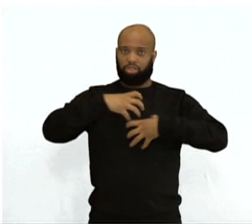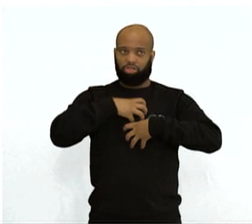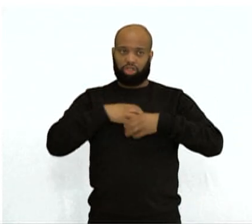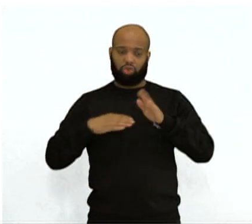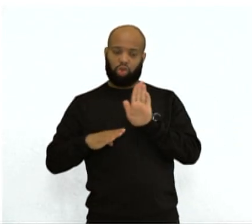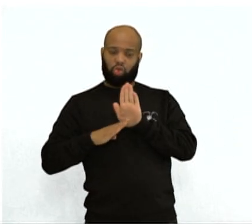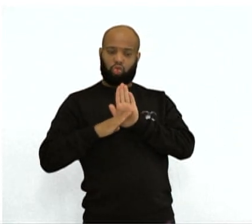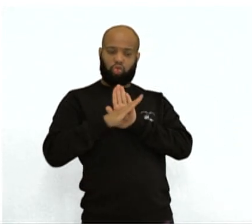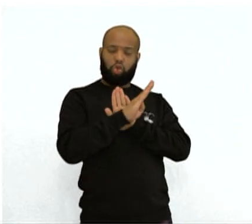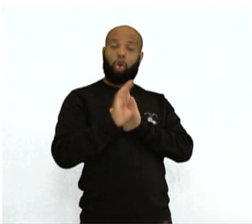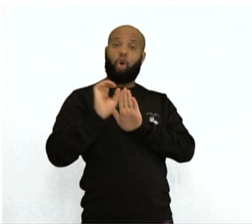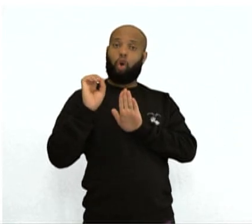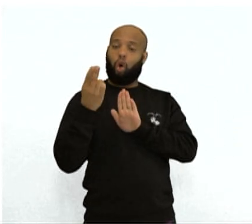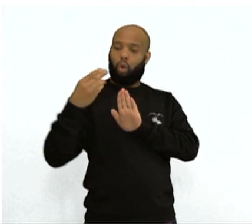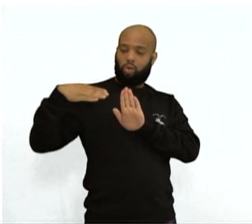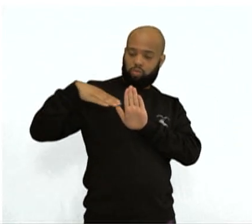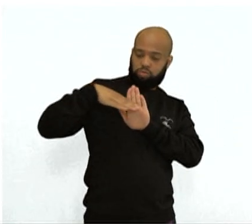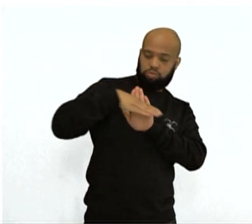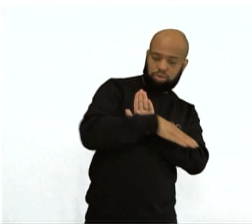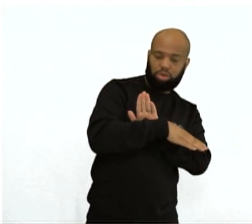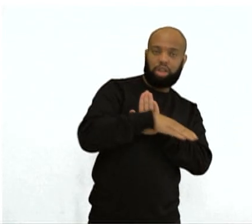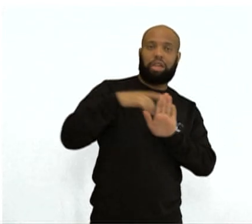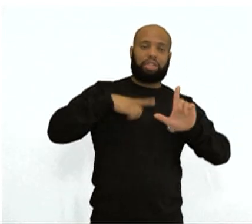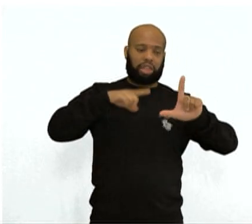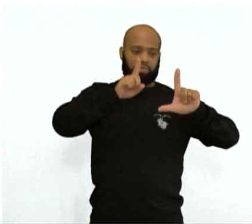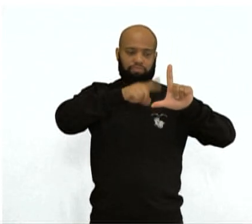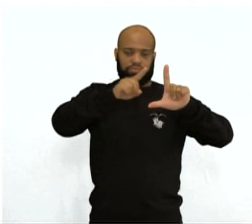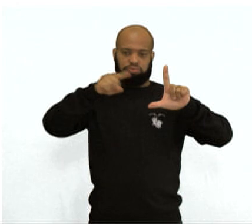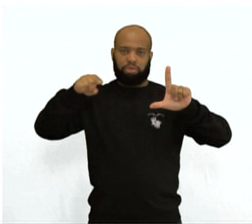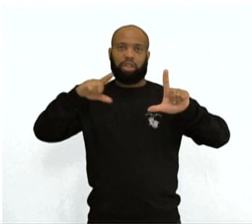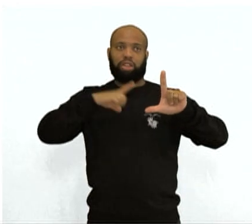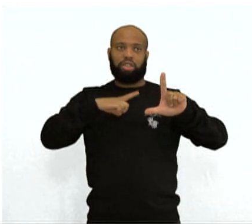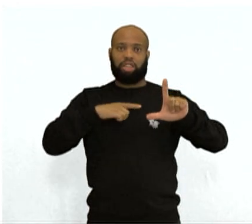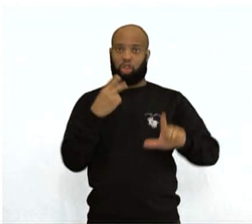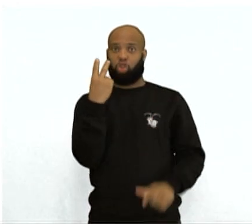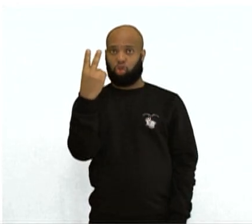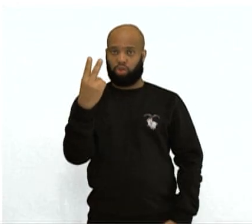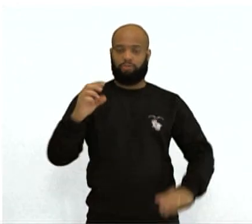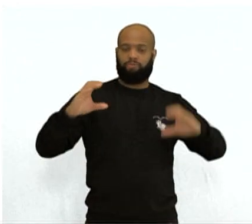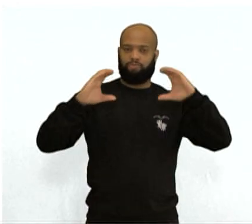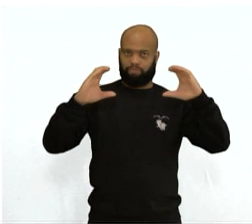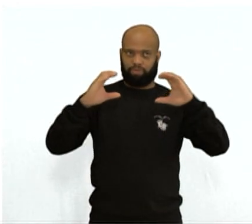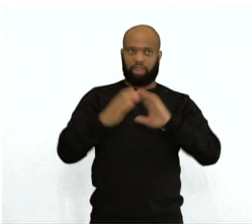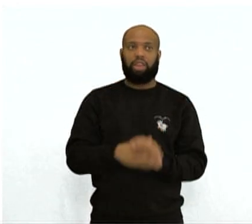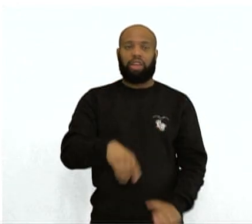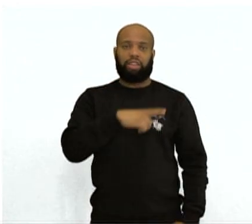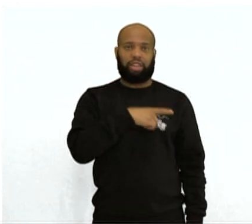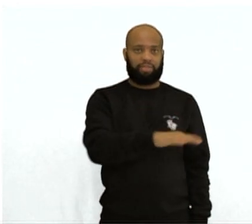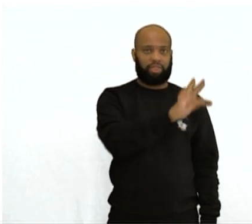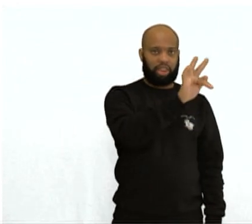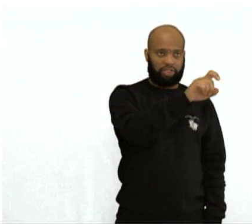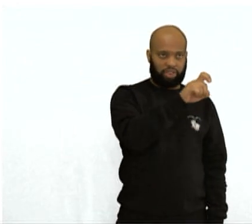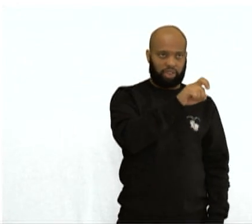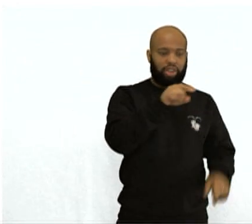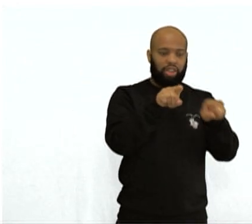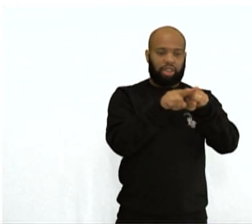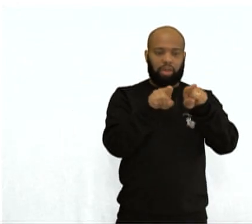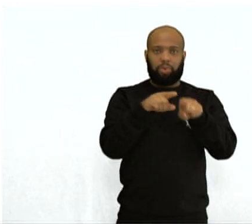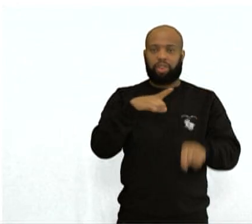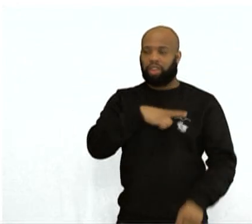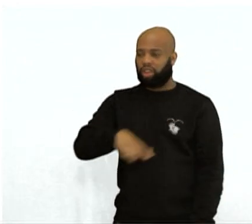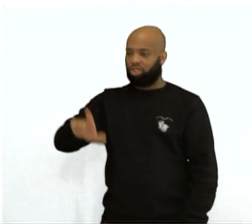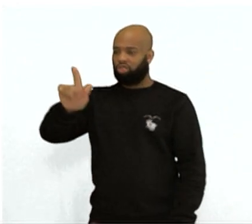ou decrescente. Então, aqui nós temos o gráfico, que tem duas funções. Tem ali o f de x e o g de